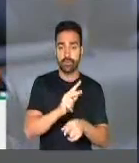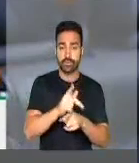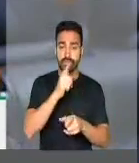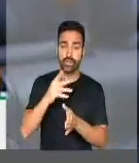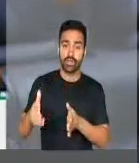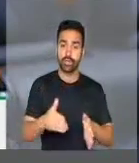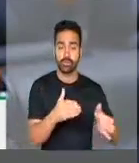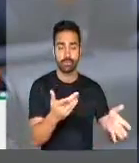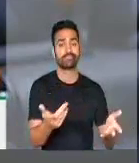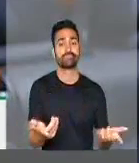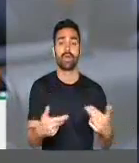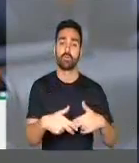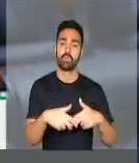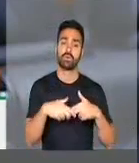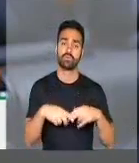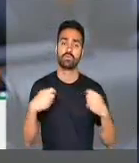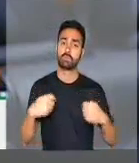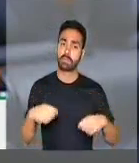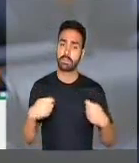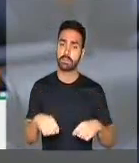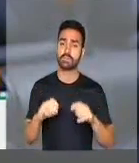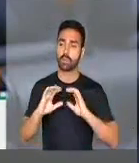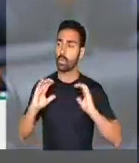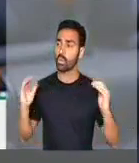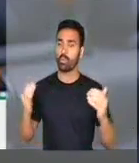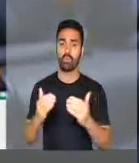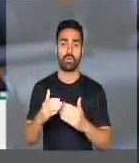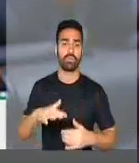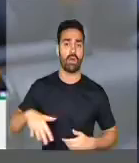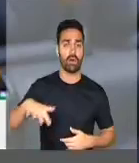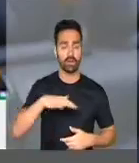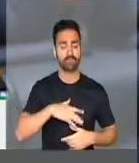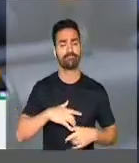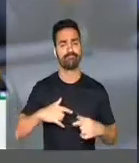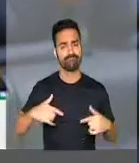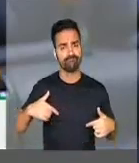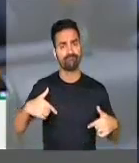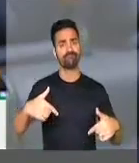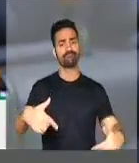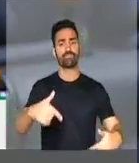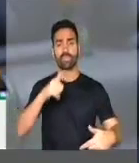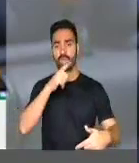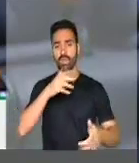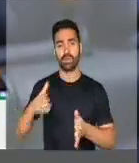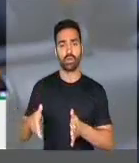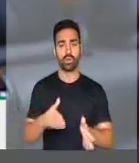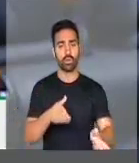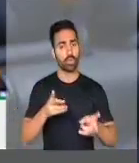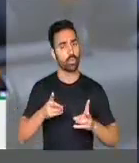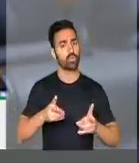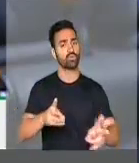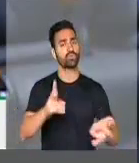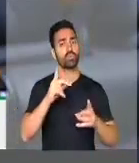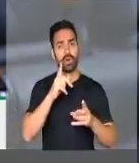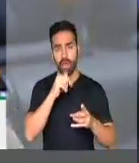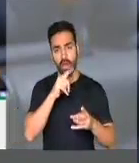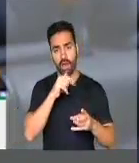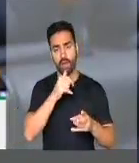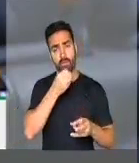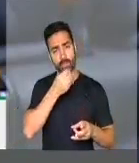necessidade hoje de uma mobilização da comunidade para que esse rio permaneça